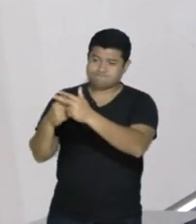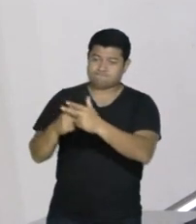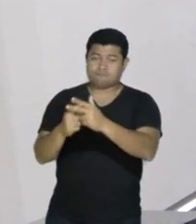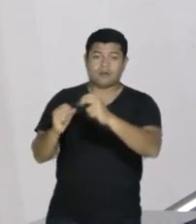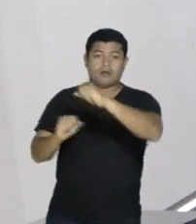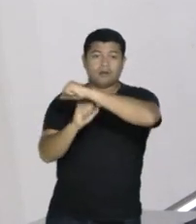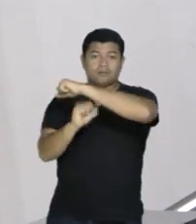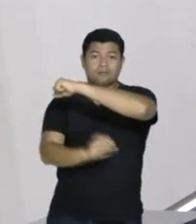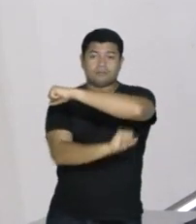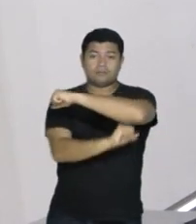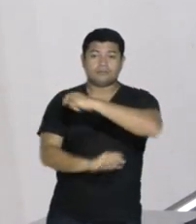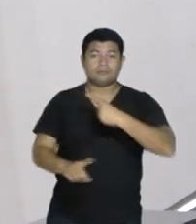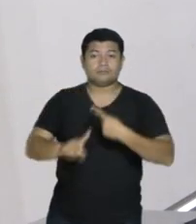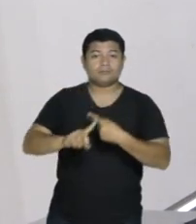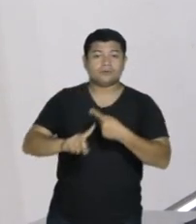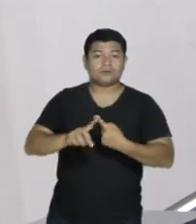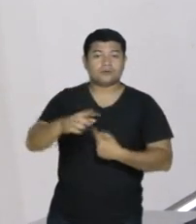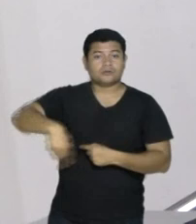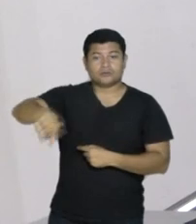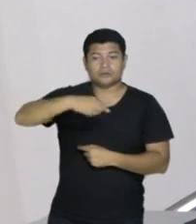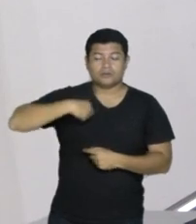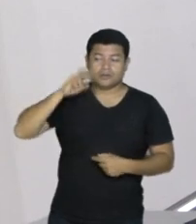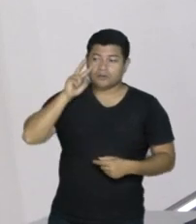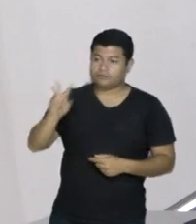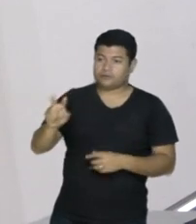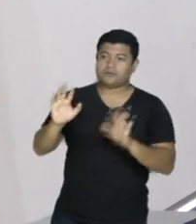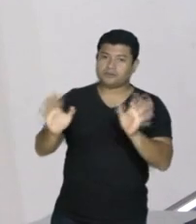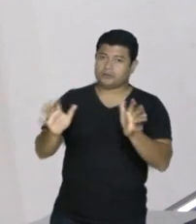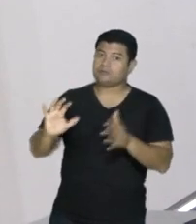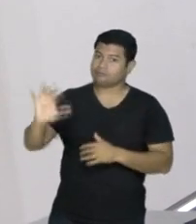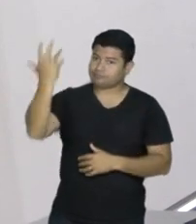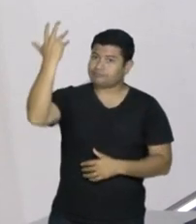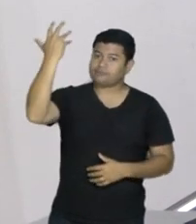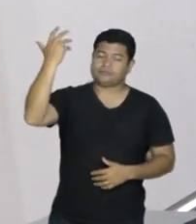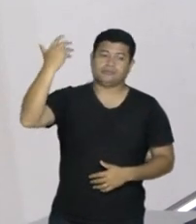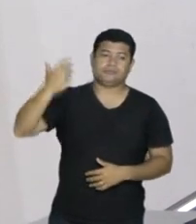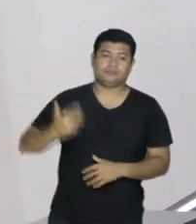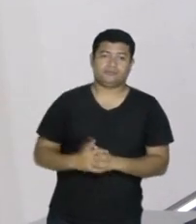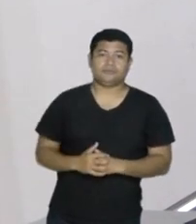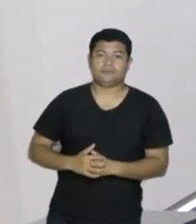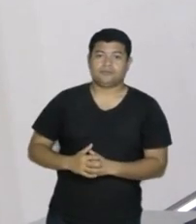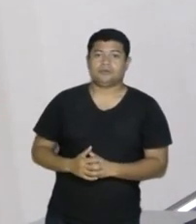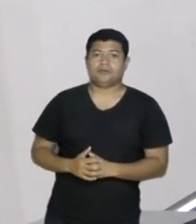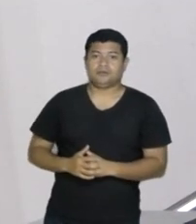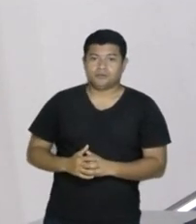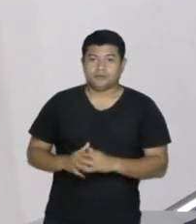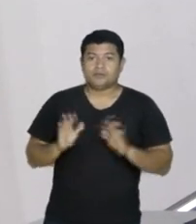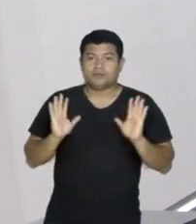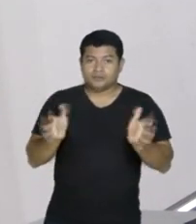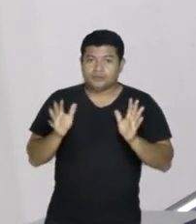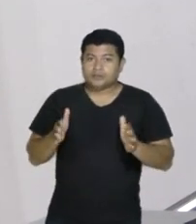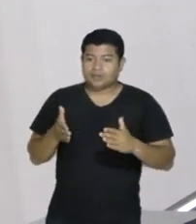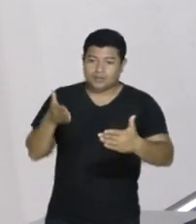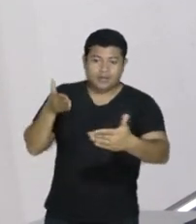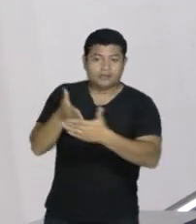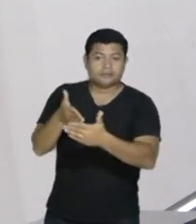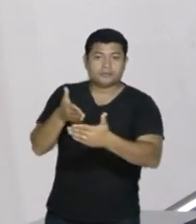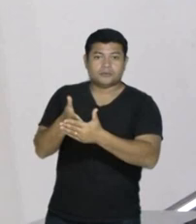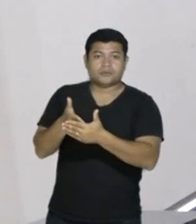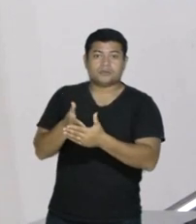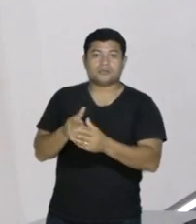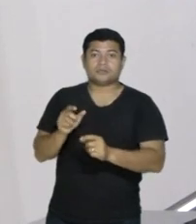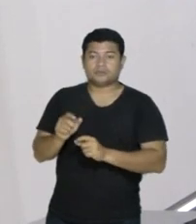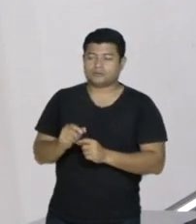prevendo algo que acontecer com aquela ponte já naquele momento e a gente já limitava a